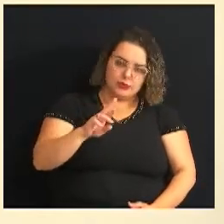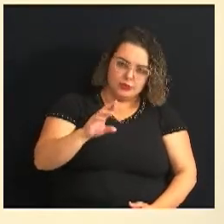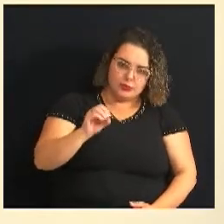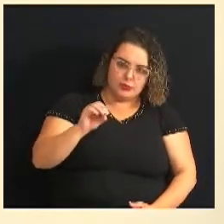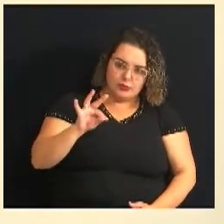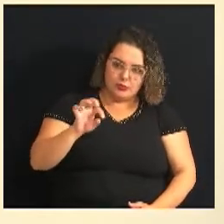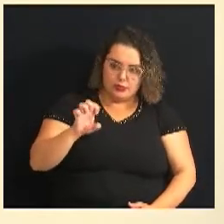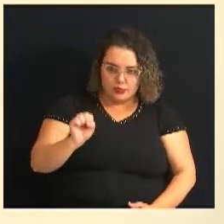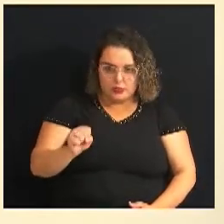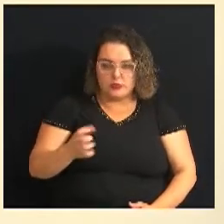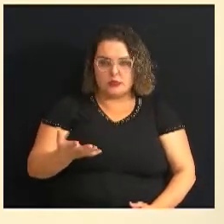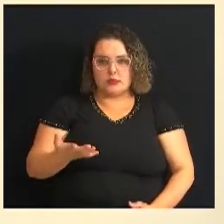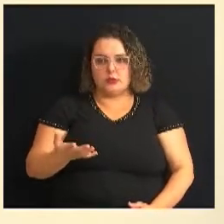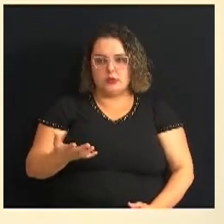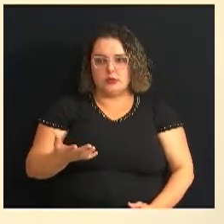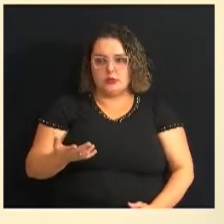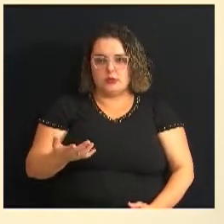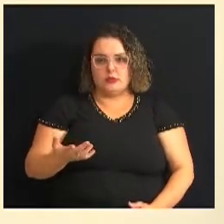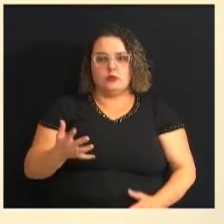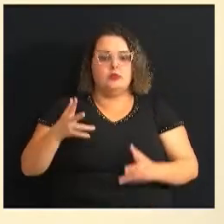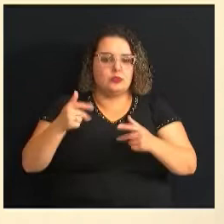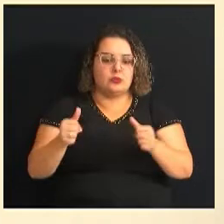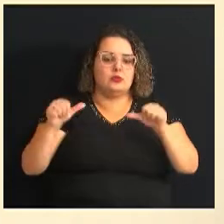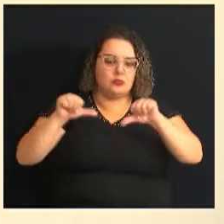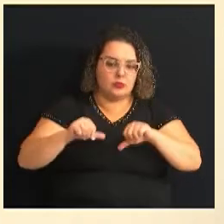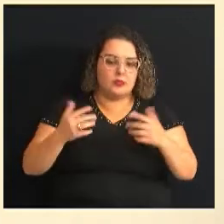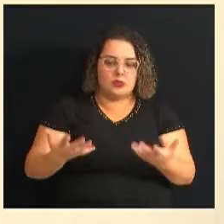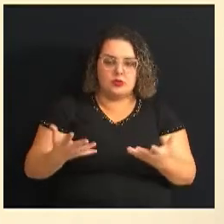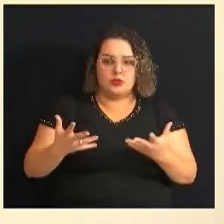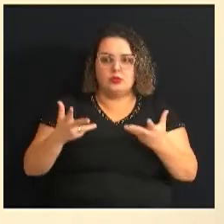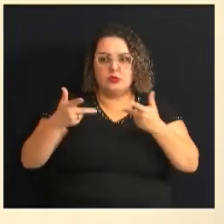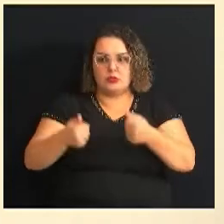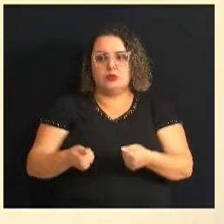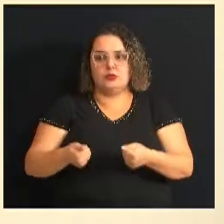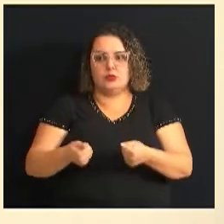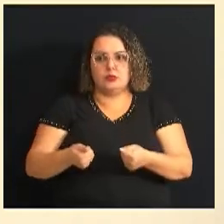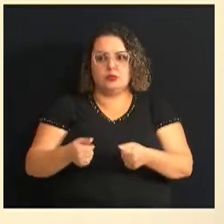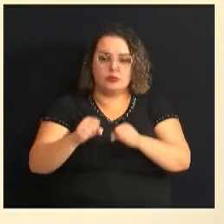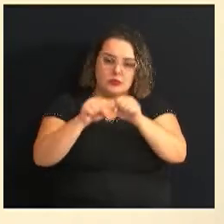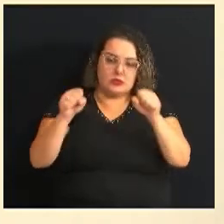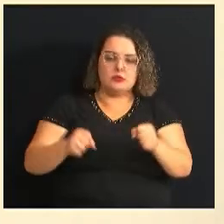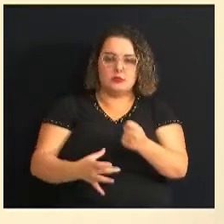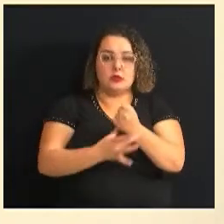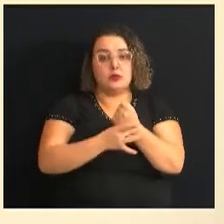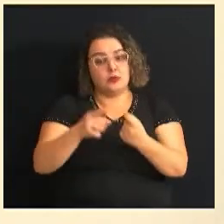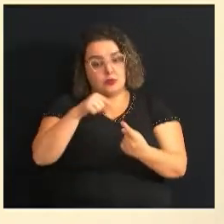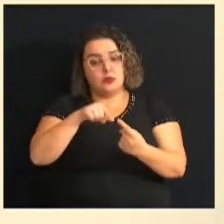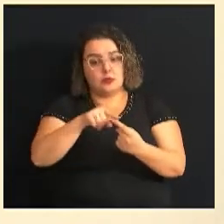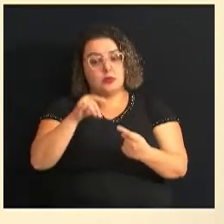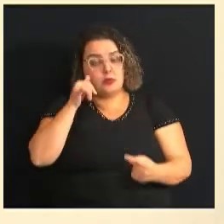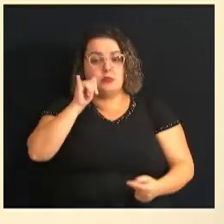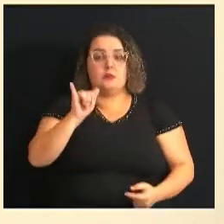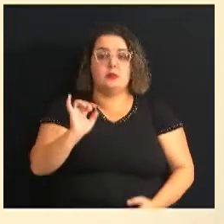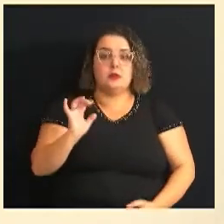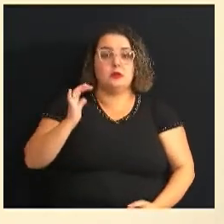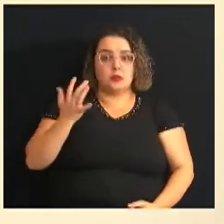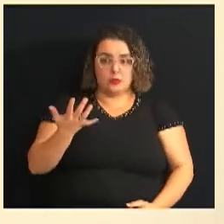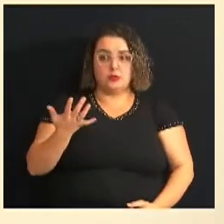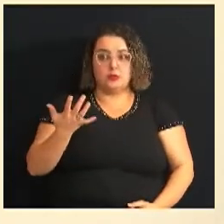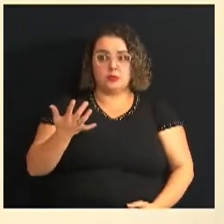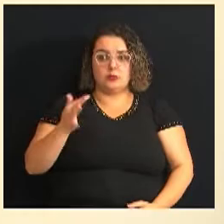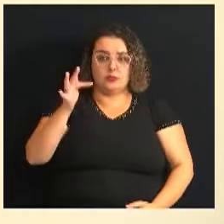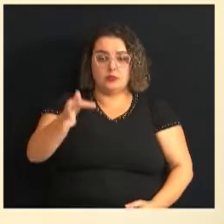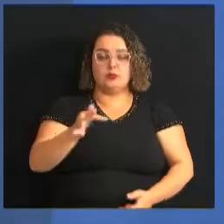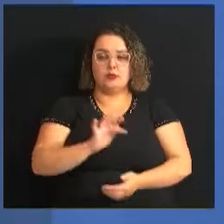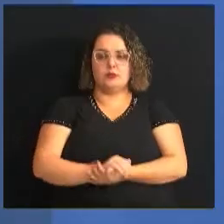né, causa para a gente, né, todo um prejuízo, para todo o sistema de segurança, e o objetivo é justamente evitar que isso ocorra no futuro.